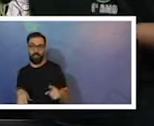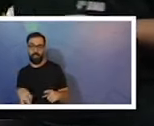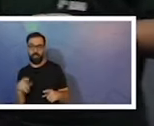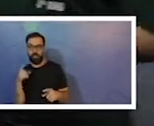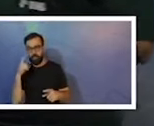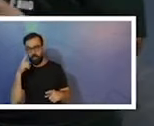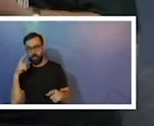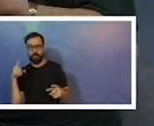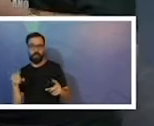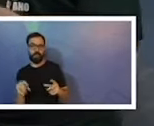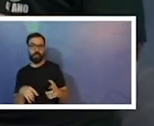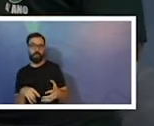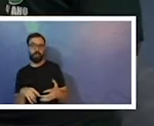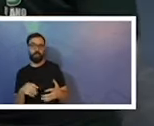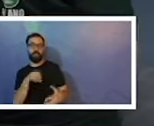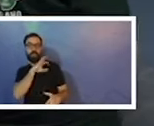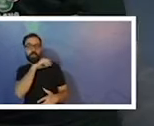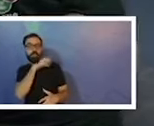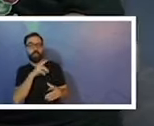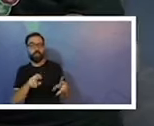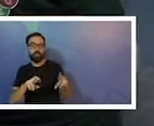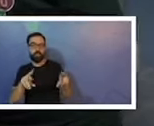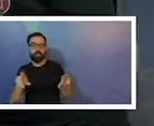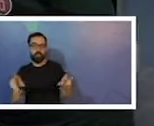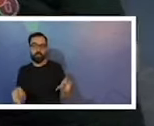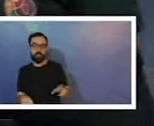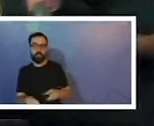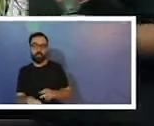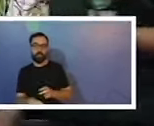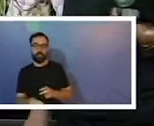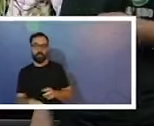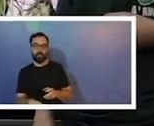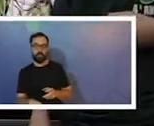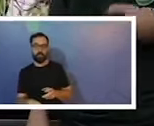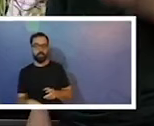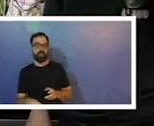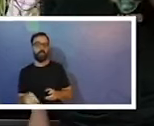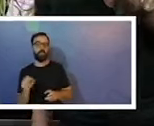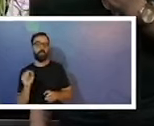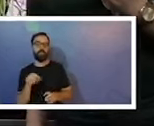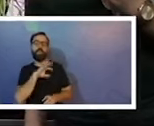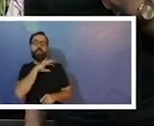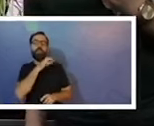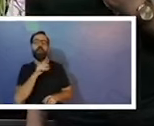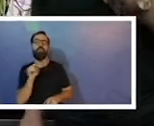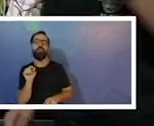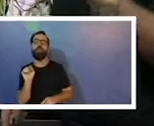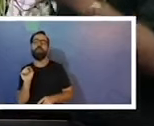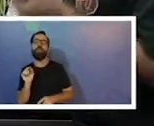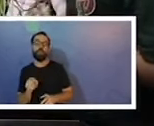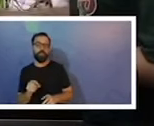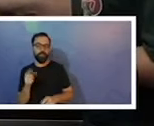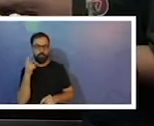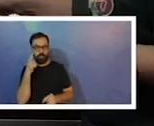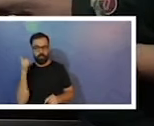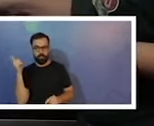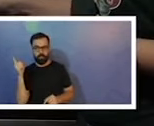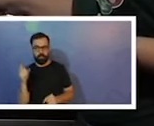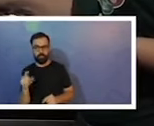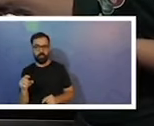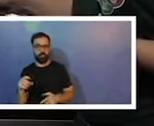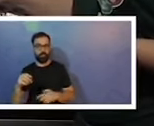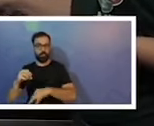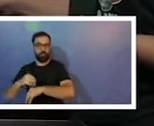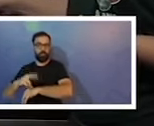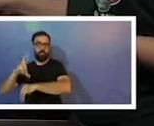está vendo vários animais. E a pergunta já vem, quais animais vivem nesse ambiente? Animais. Então, olha lá, nós temos